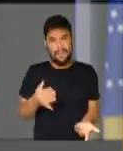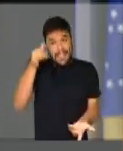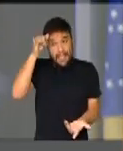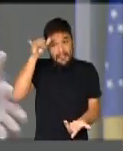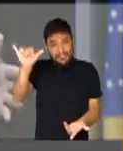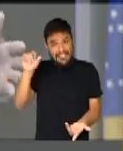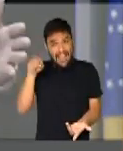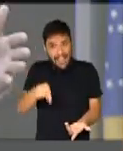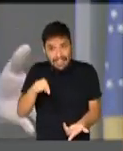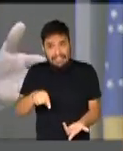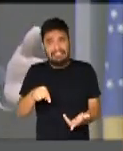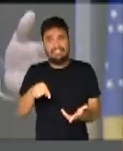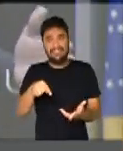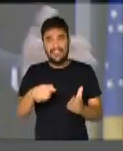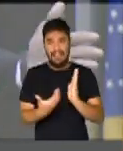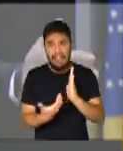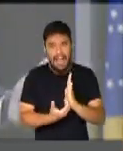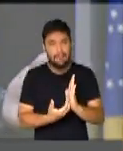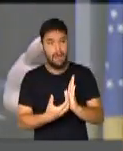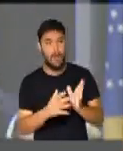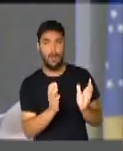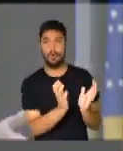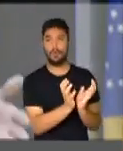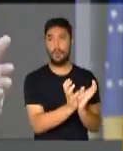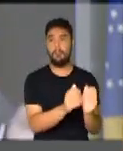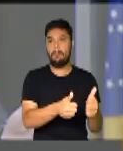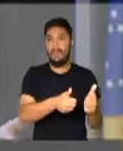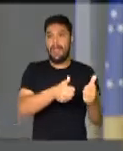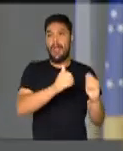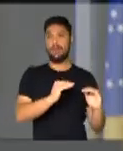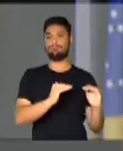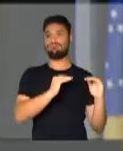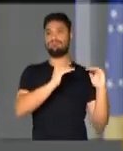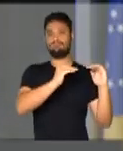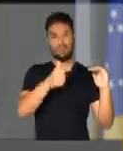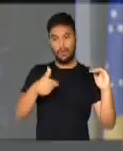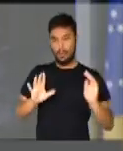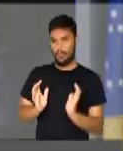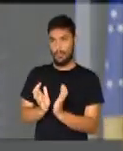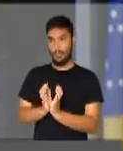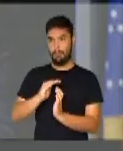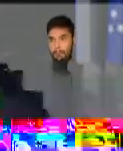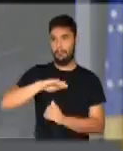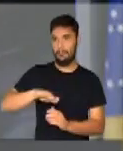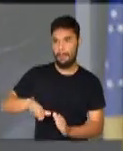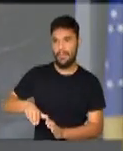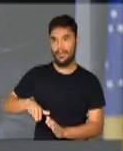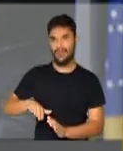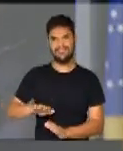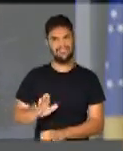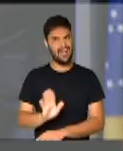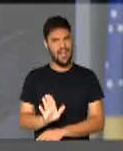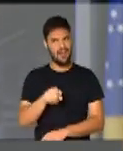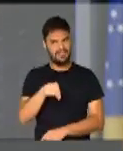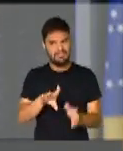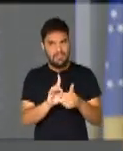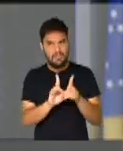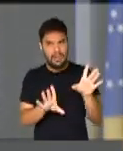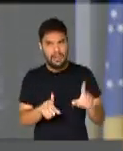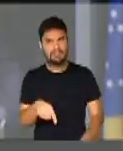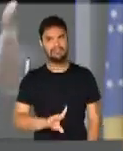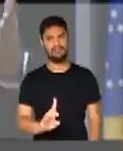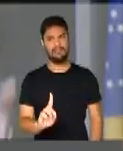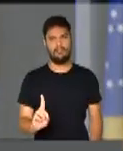da casa, grupos que tenham privilégios e grupos que tenham desvantagens, porque isto não é